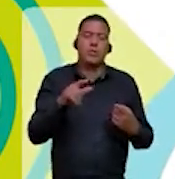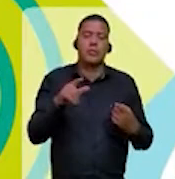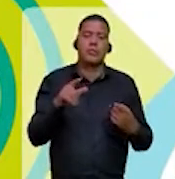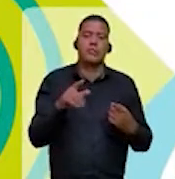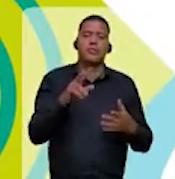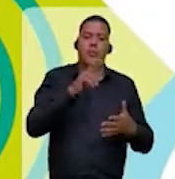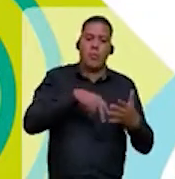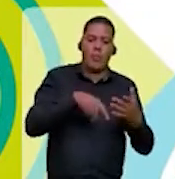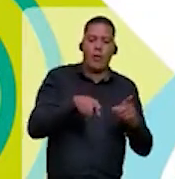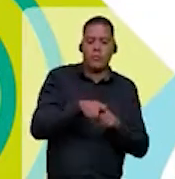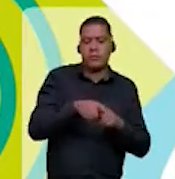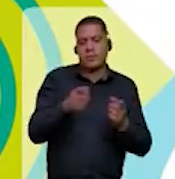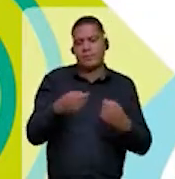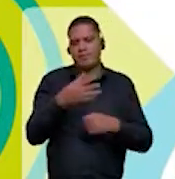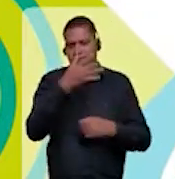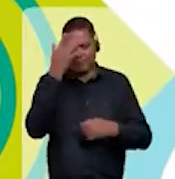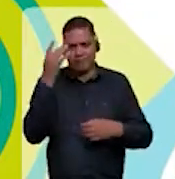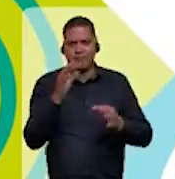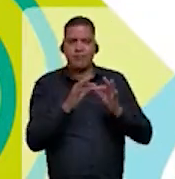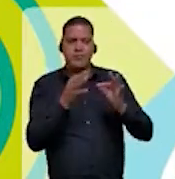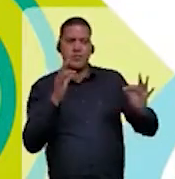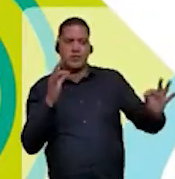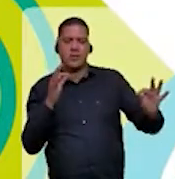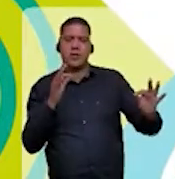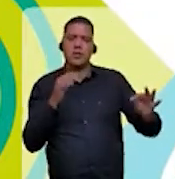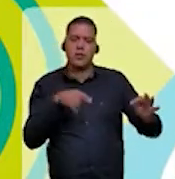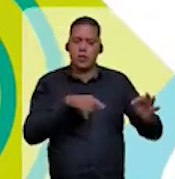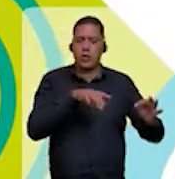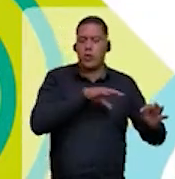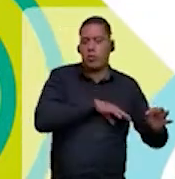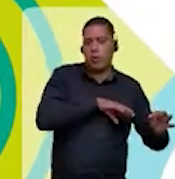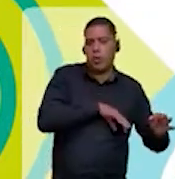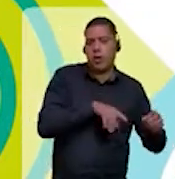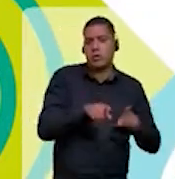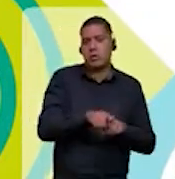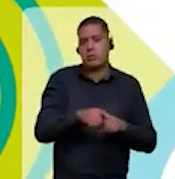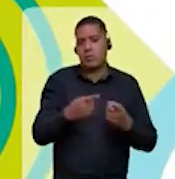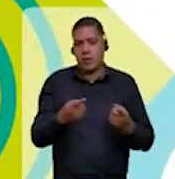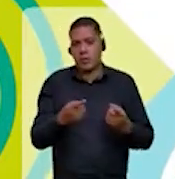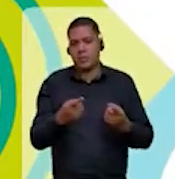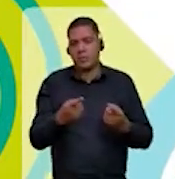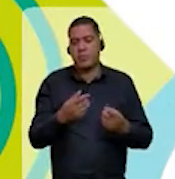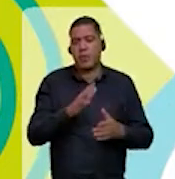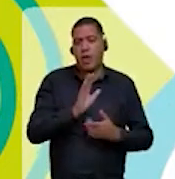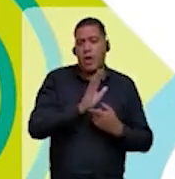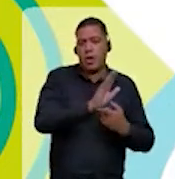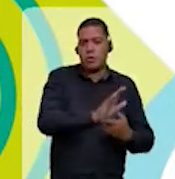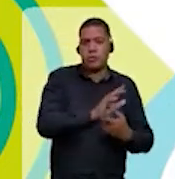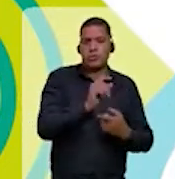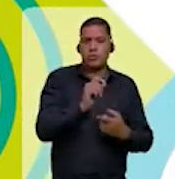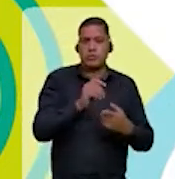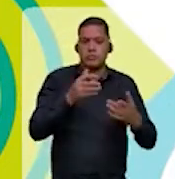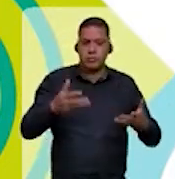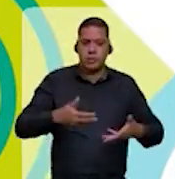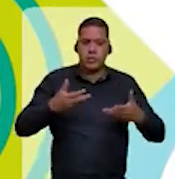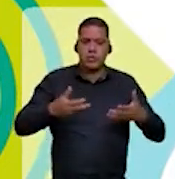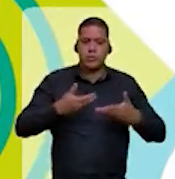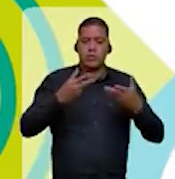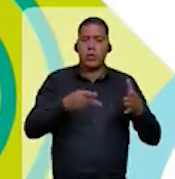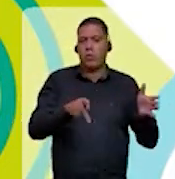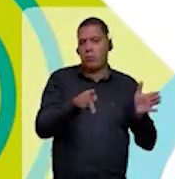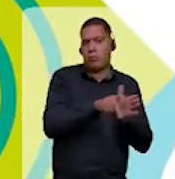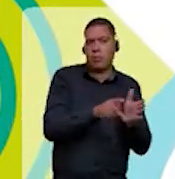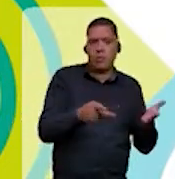às vezes muito distantes no caso do Panorama do português e que evidentemente contribui para estimular-se um sentido de